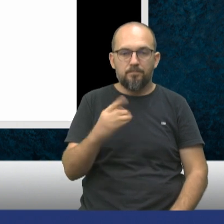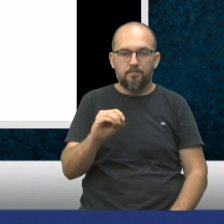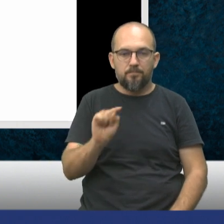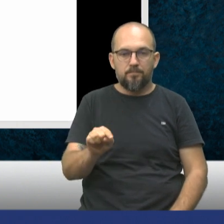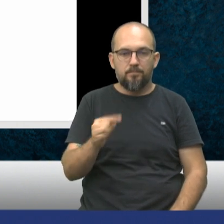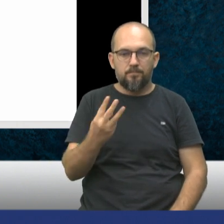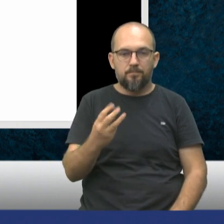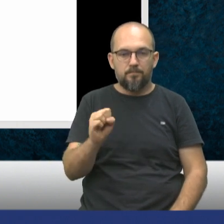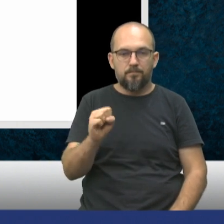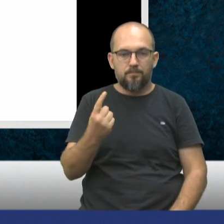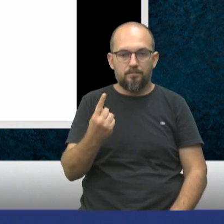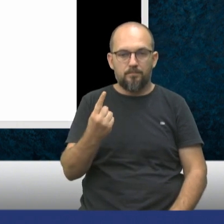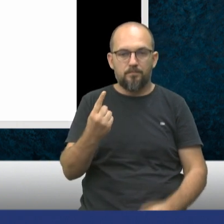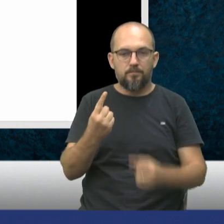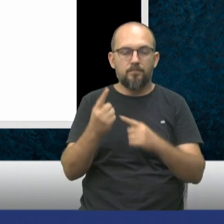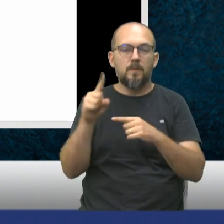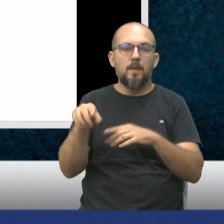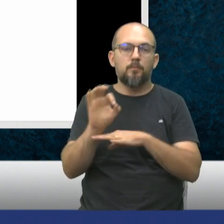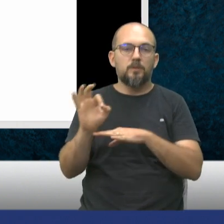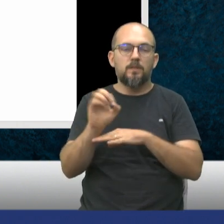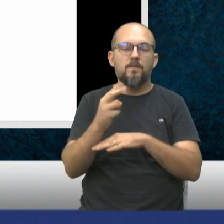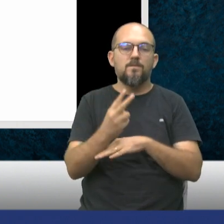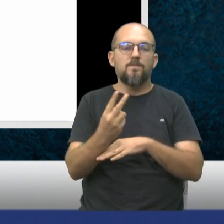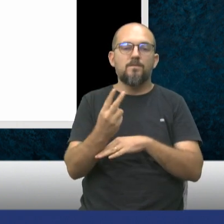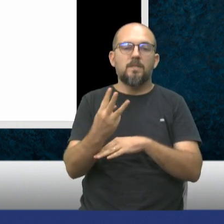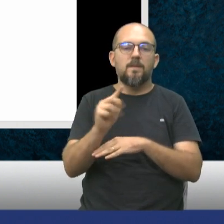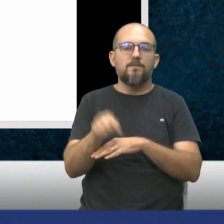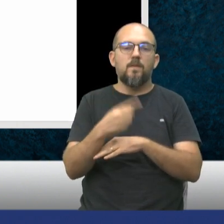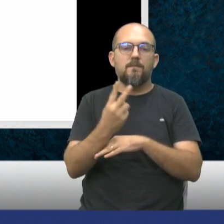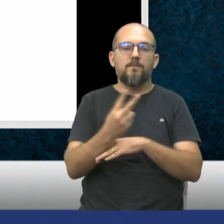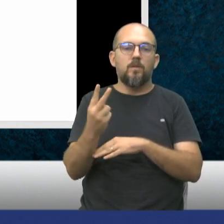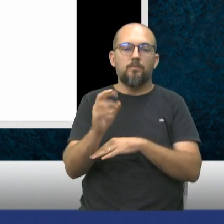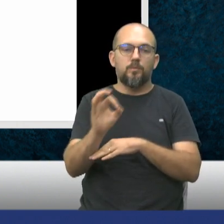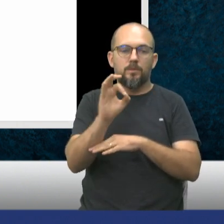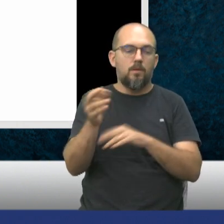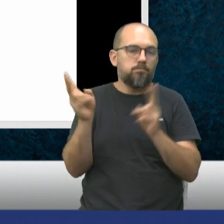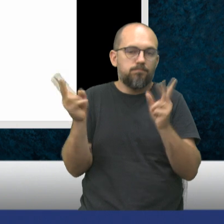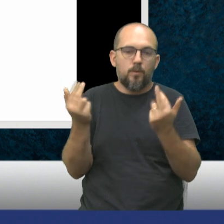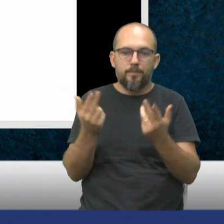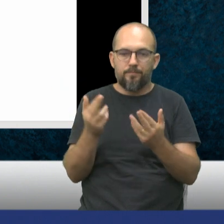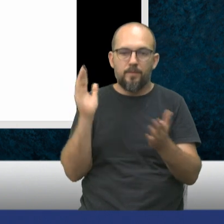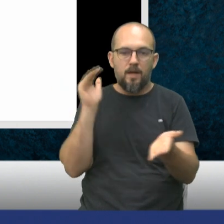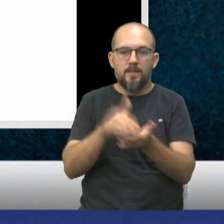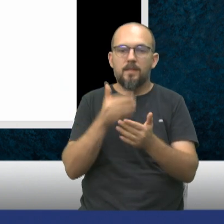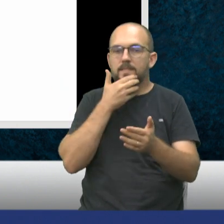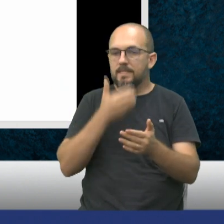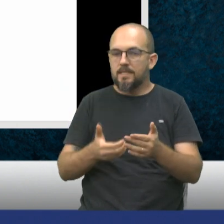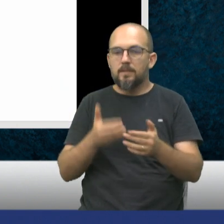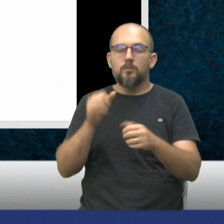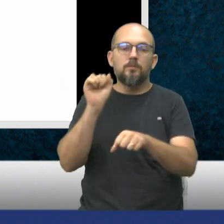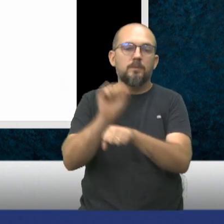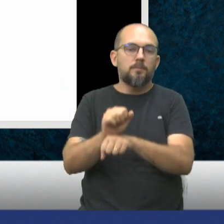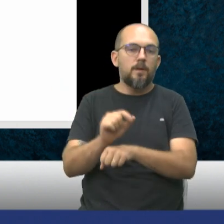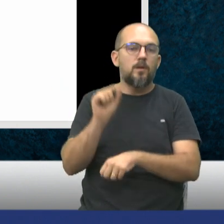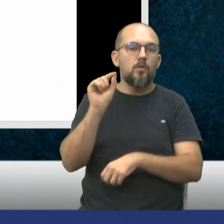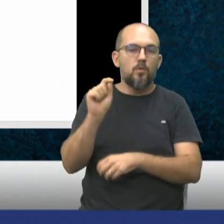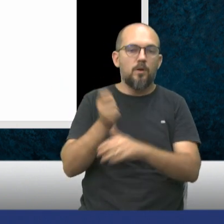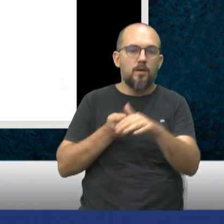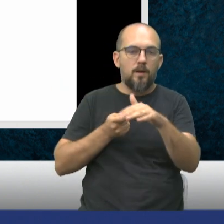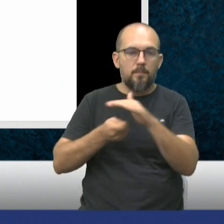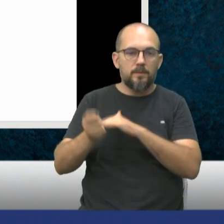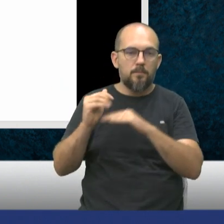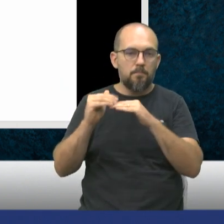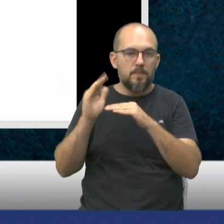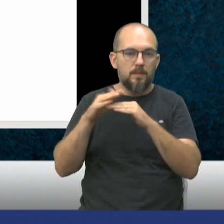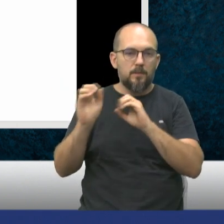37.310.381, que foi um percentual de 23,22%, aí a mesma situação. Até o final do ano é esperado que a aplicação mínima